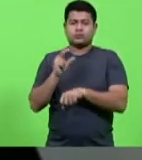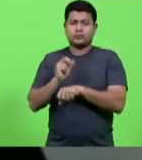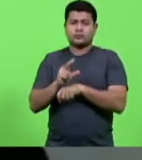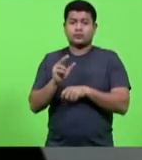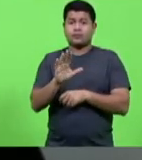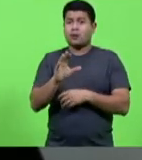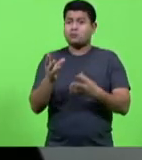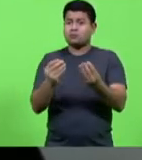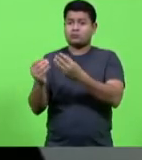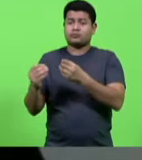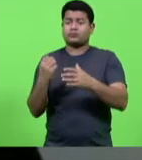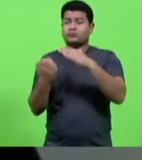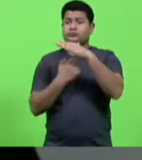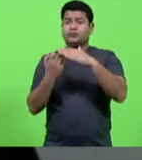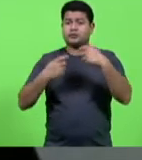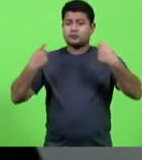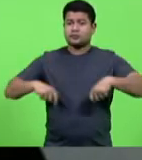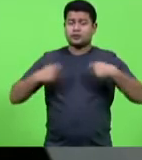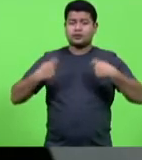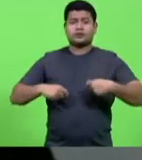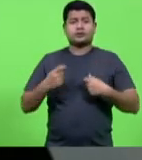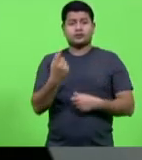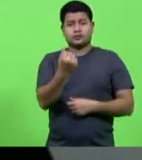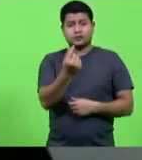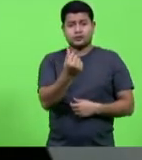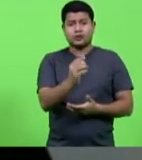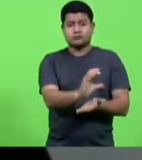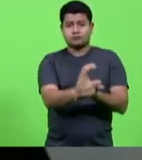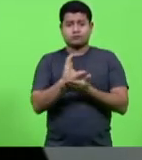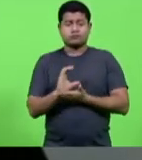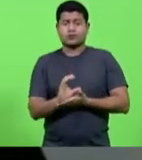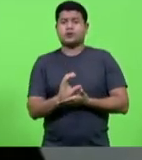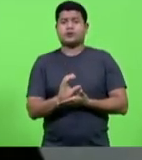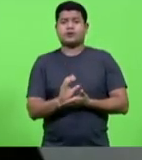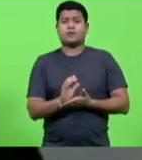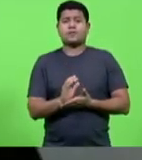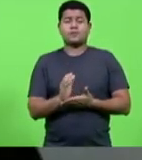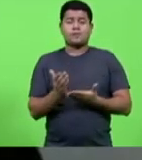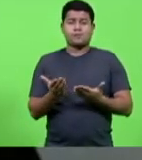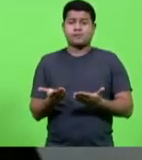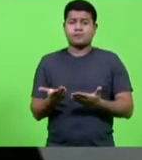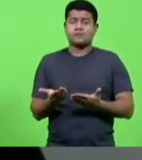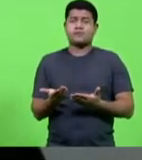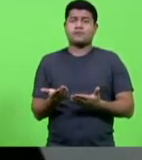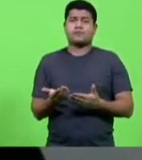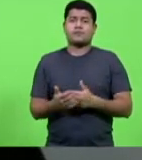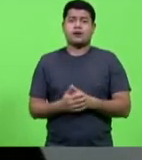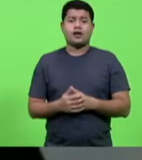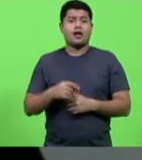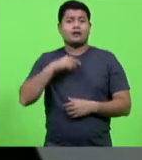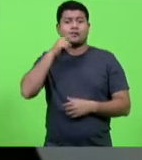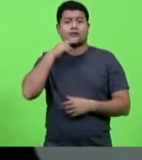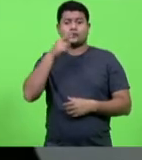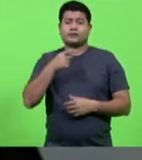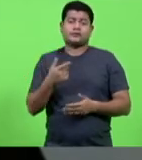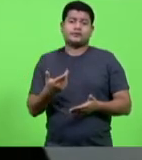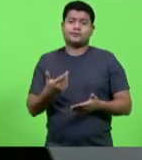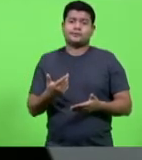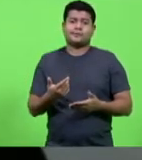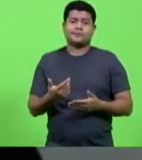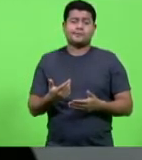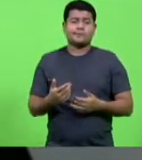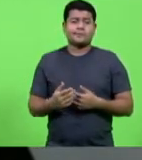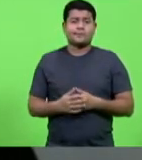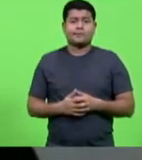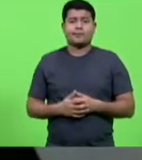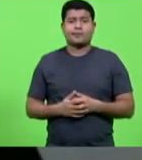estão necessitando dessa linha de financiamento, elas não irão receber. Não irão receber.